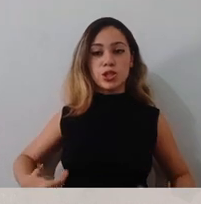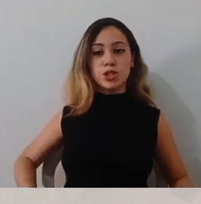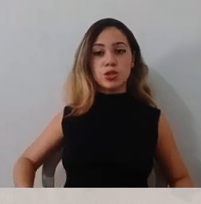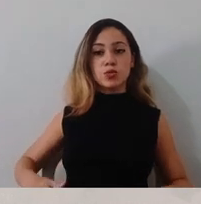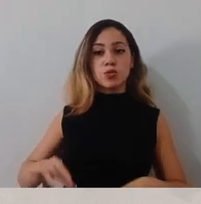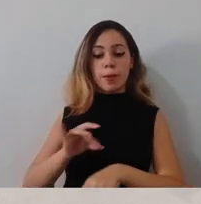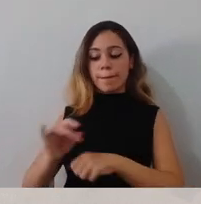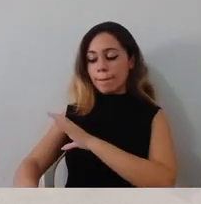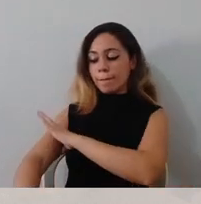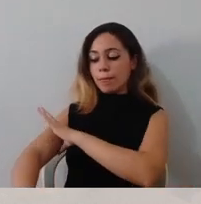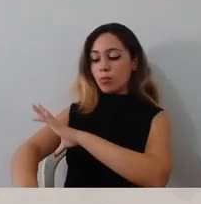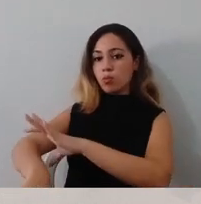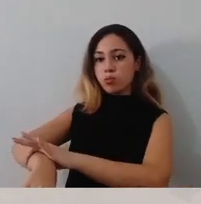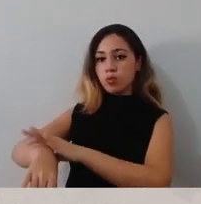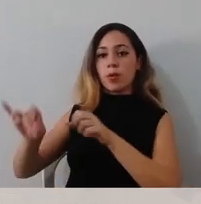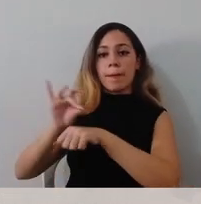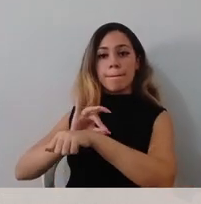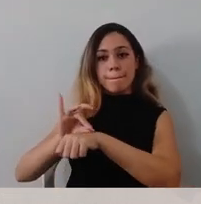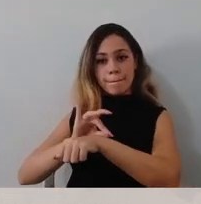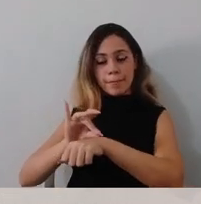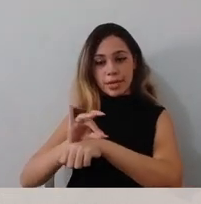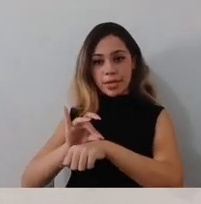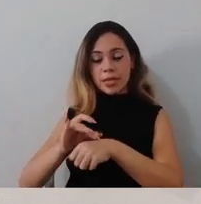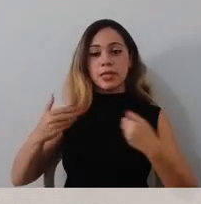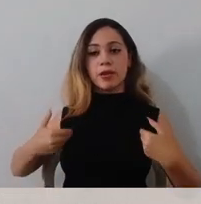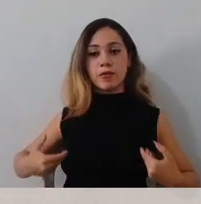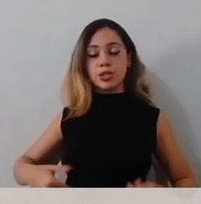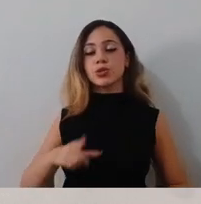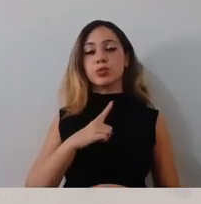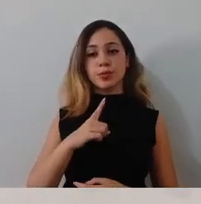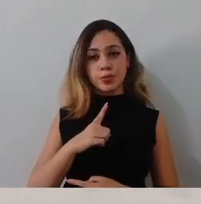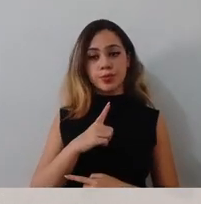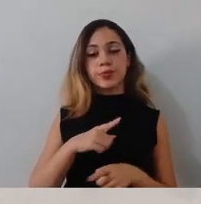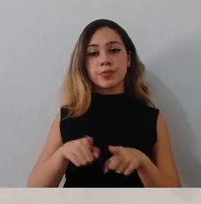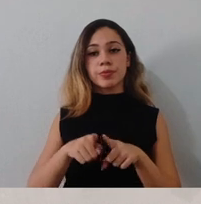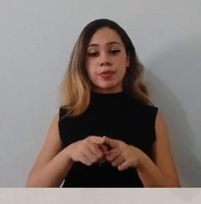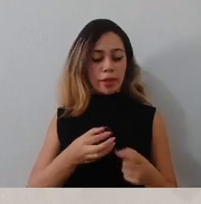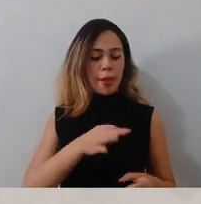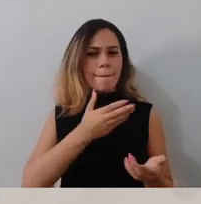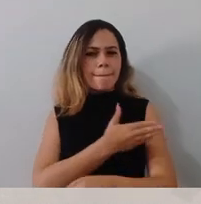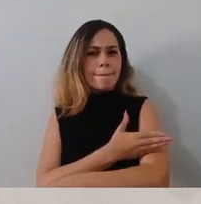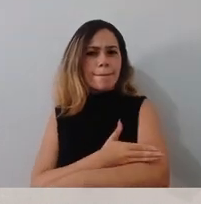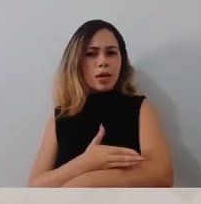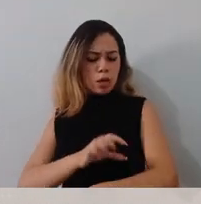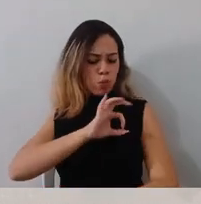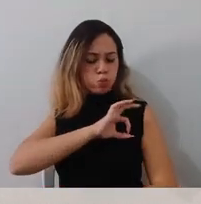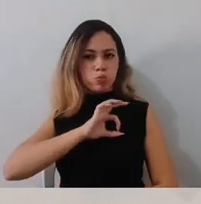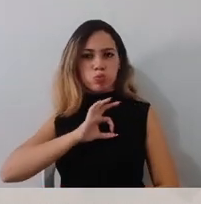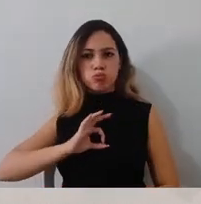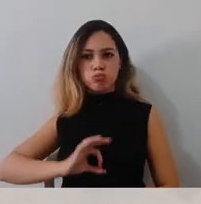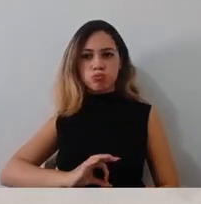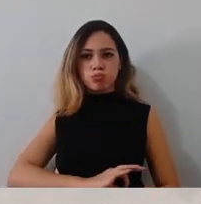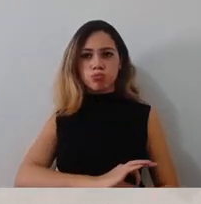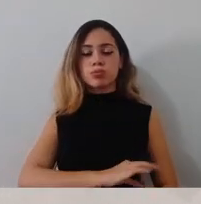um vestido com as mangas pretas em tule transparente e uma estampa preta